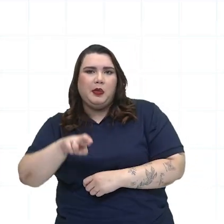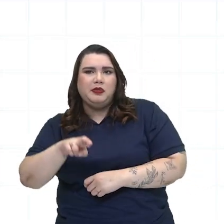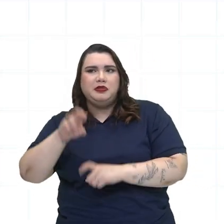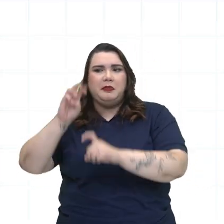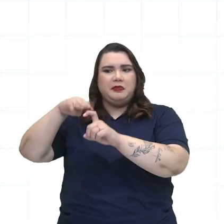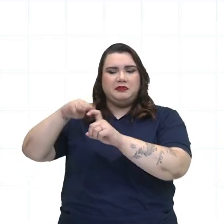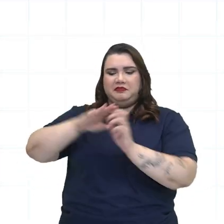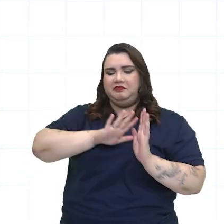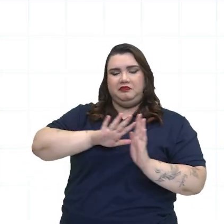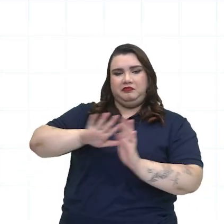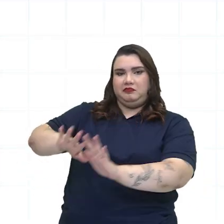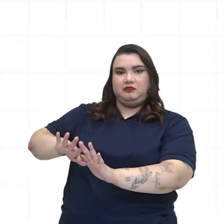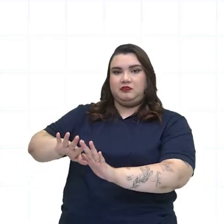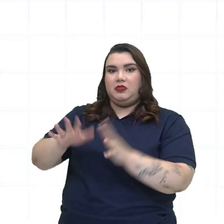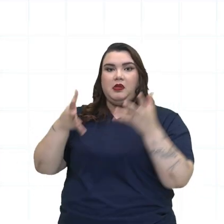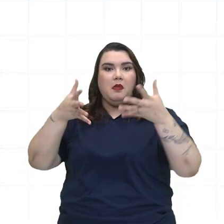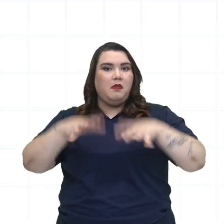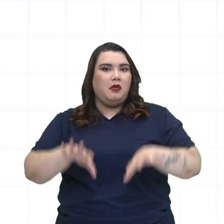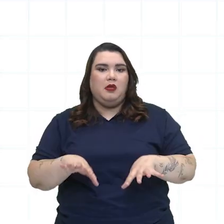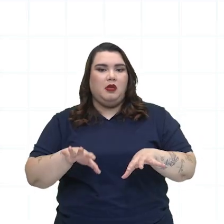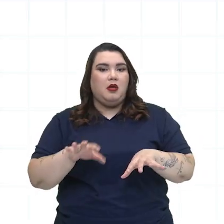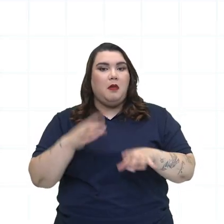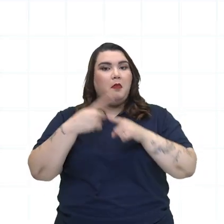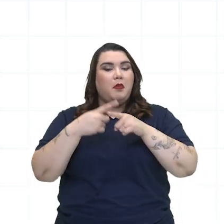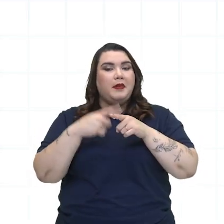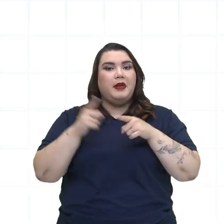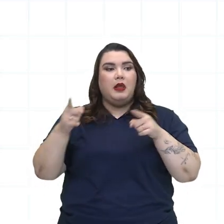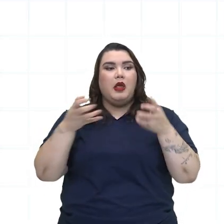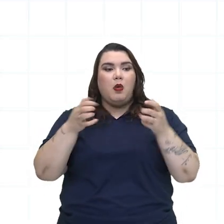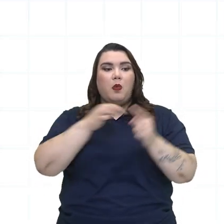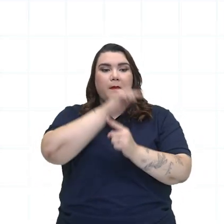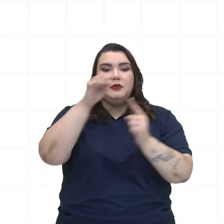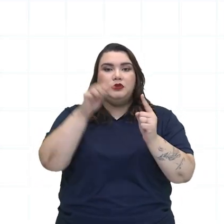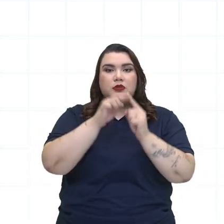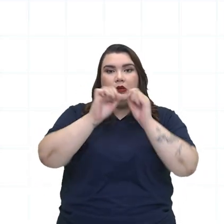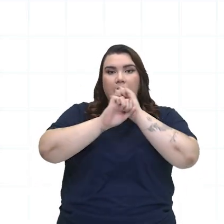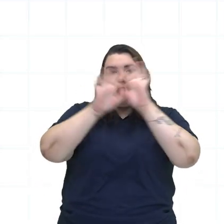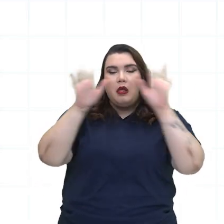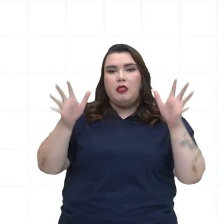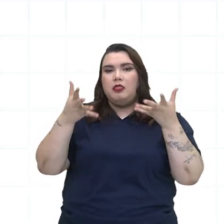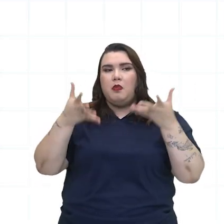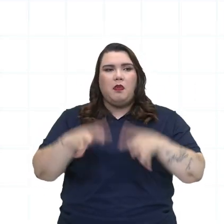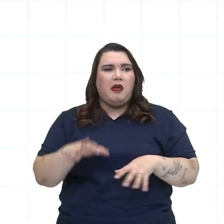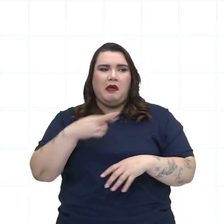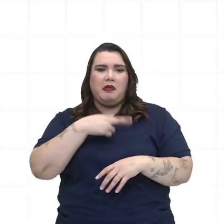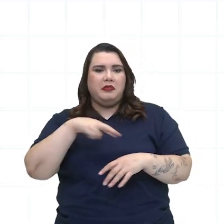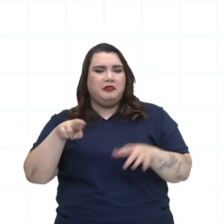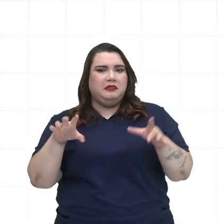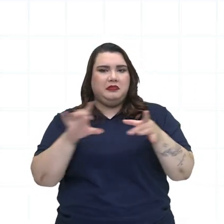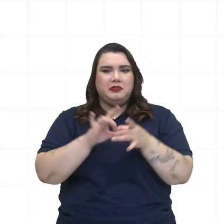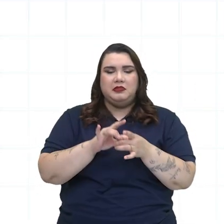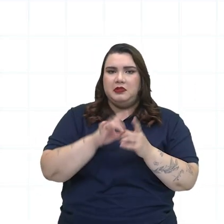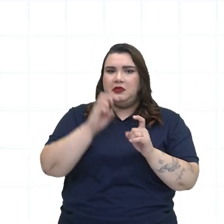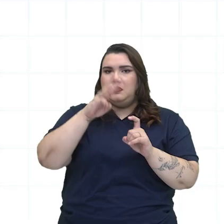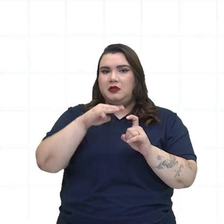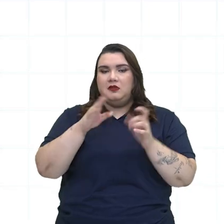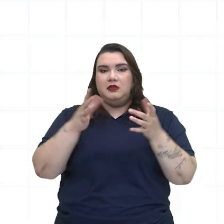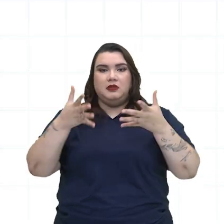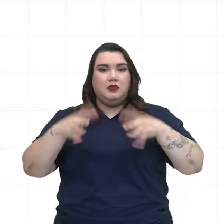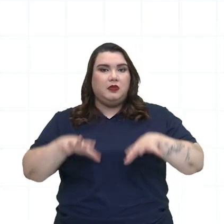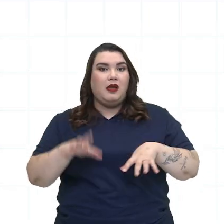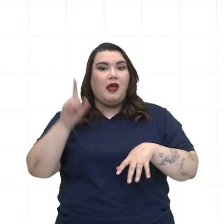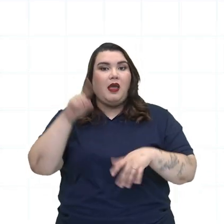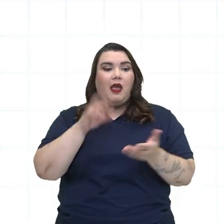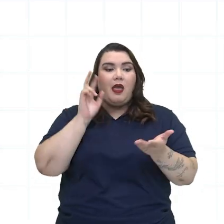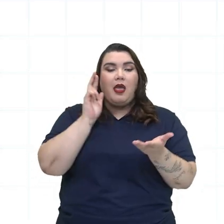mitologia e religiosidade. Eles são objetivos. Eles não querem mitologia, religiosidade, não. O nome é